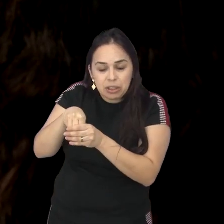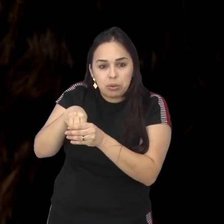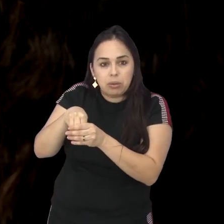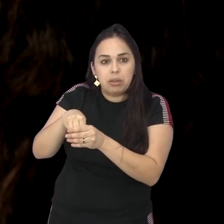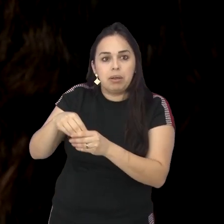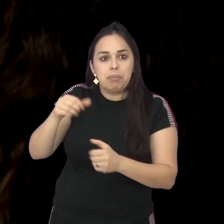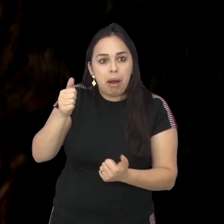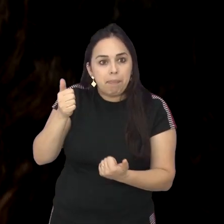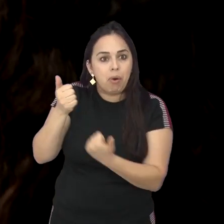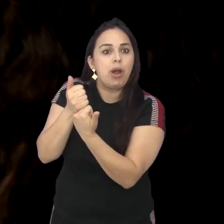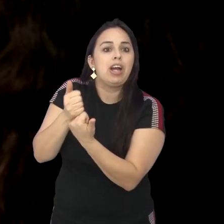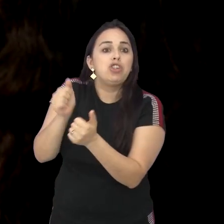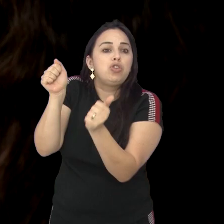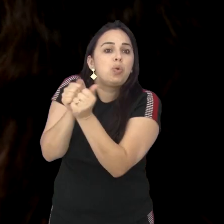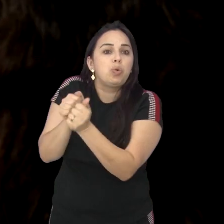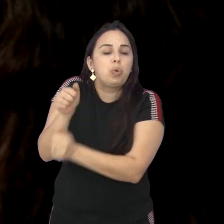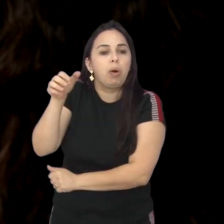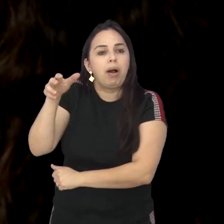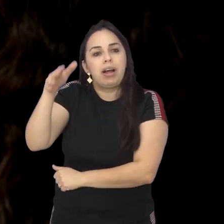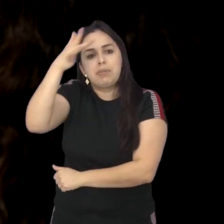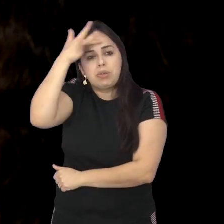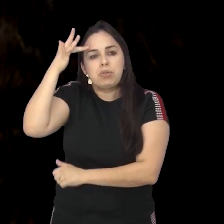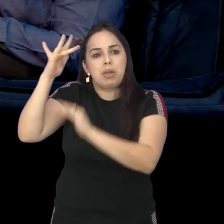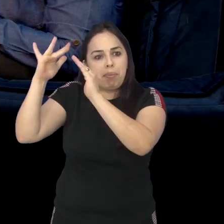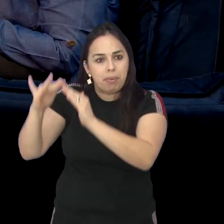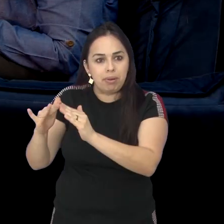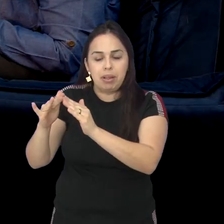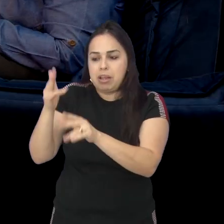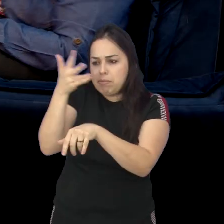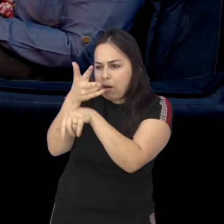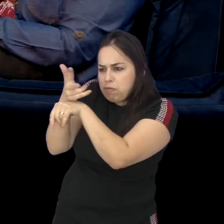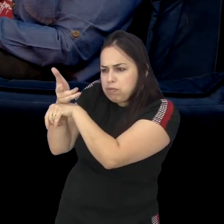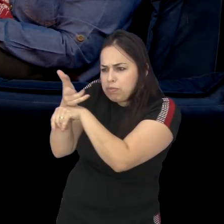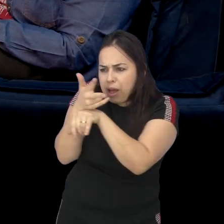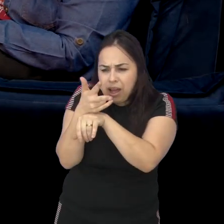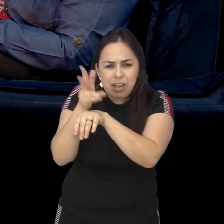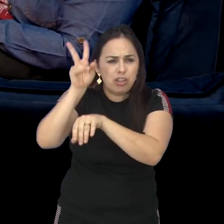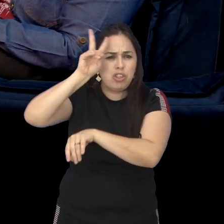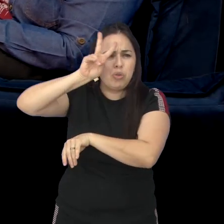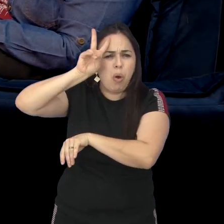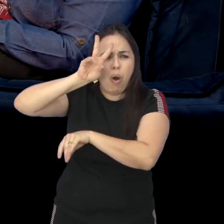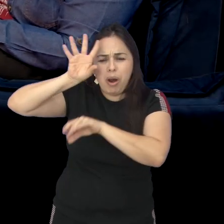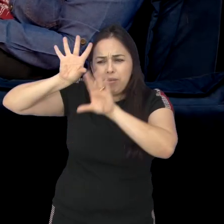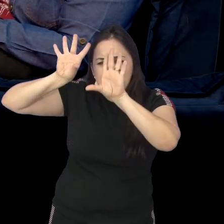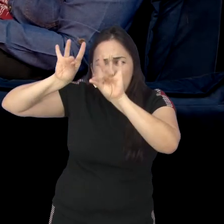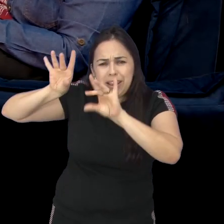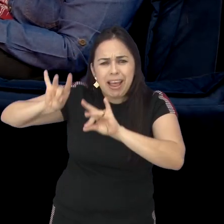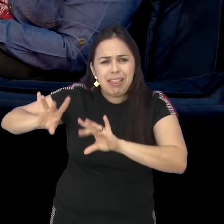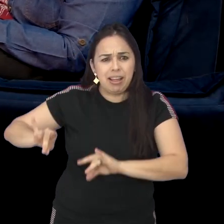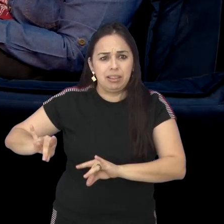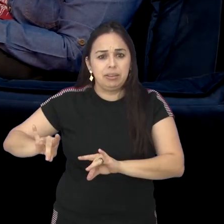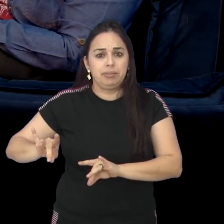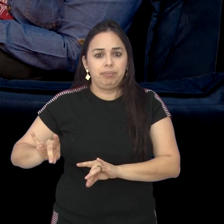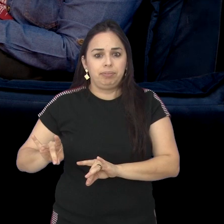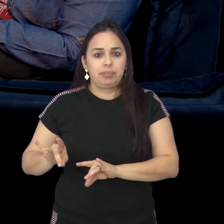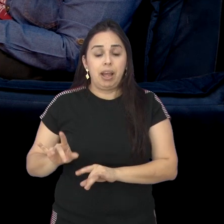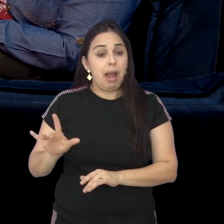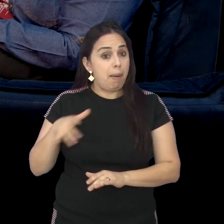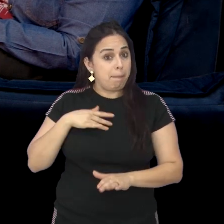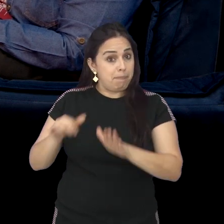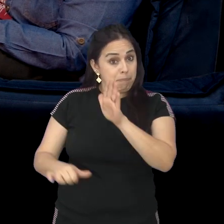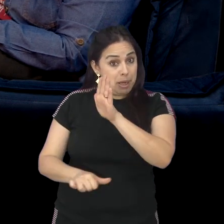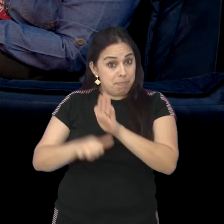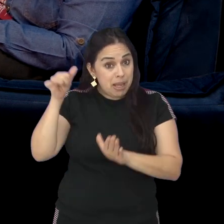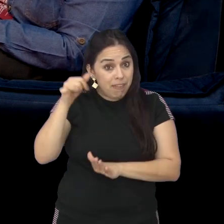junto com os moradores. E para pegar, registrar toda a história, né? A imprensa estava lá. Isso que foi importante. Foi a primeira vez que eu vi a